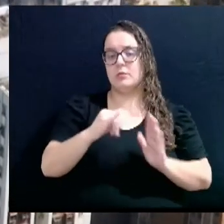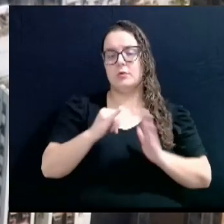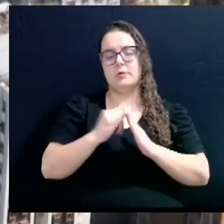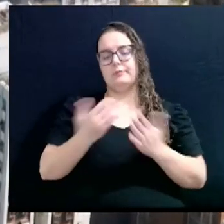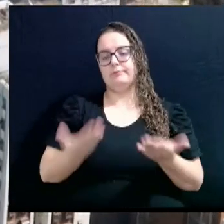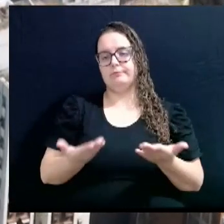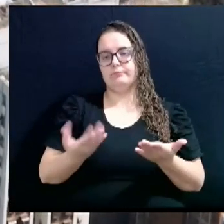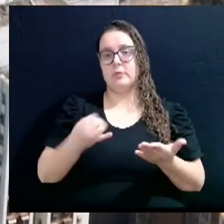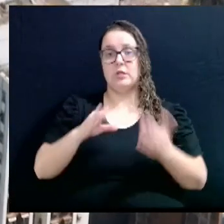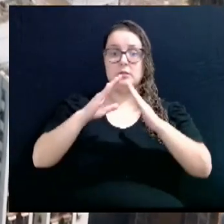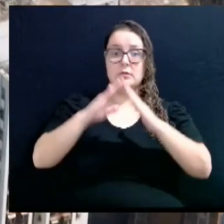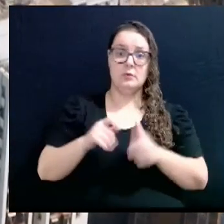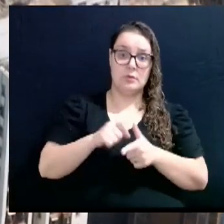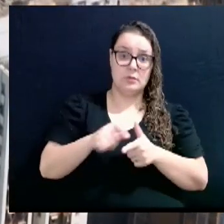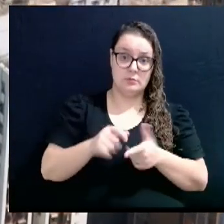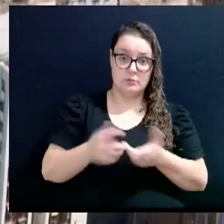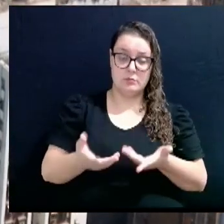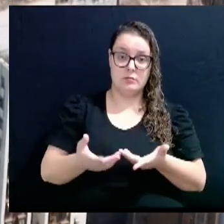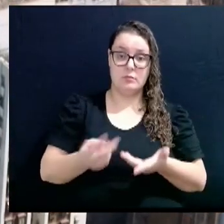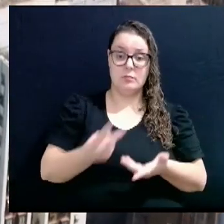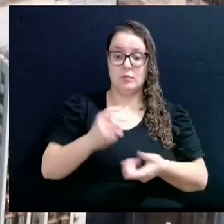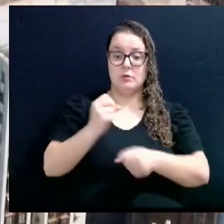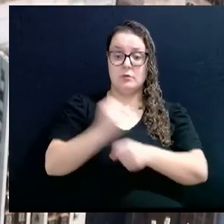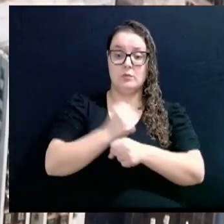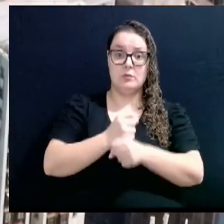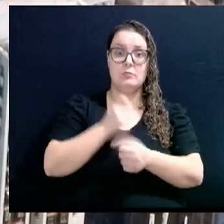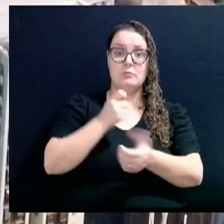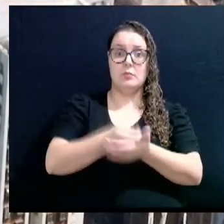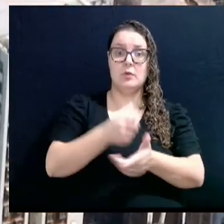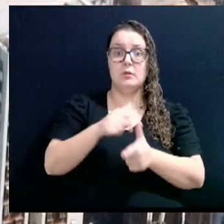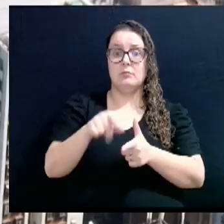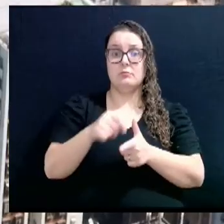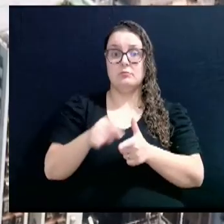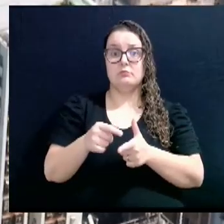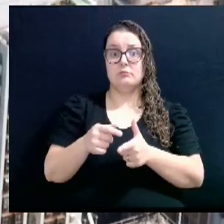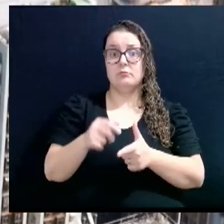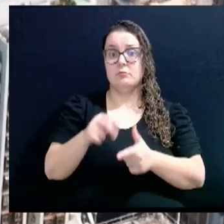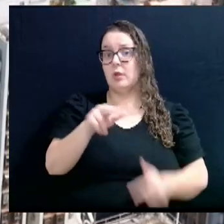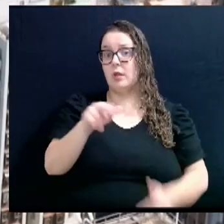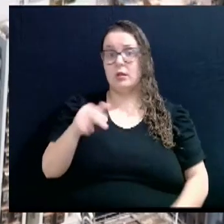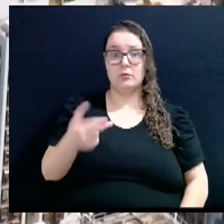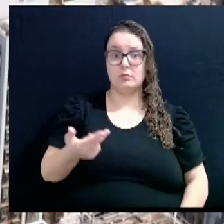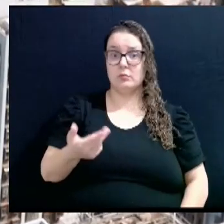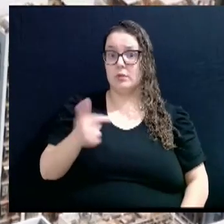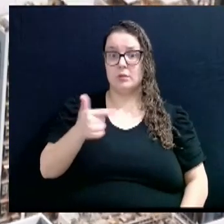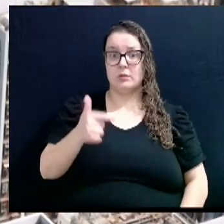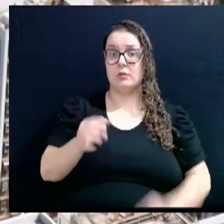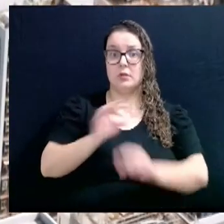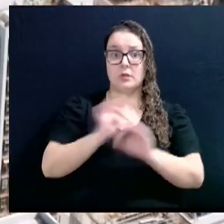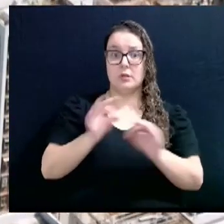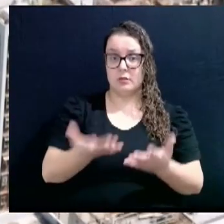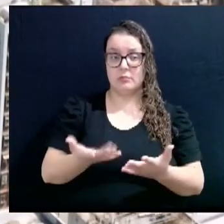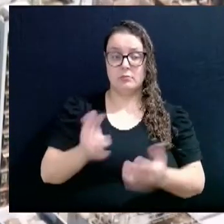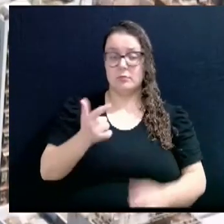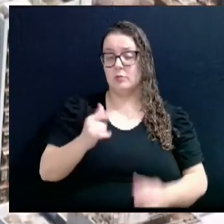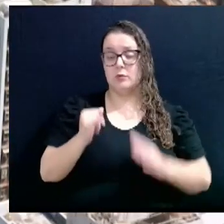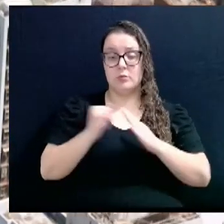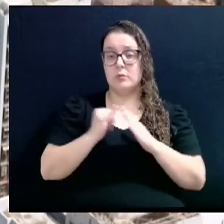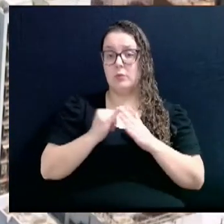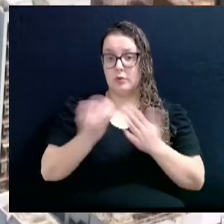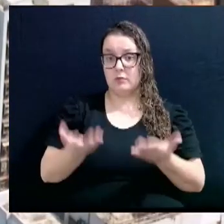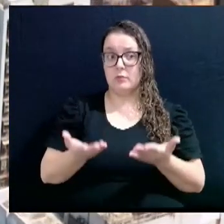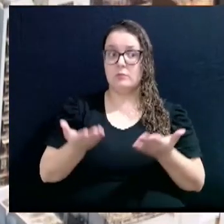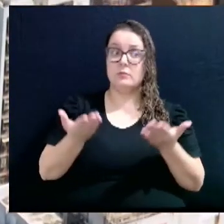aluguel, foram 20 anos aí, todo esse tempo, e você continua sem ter o seu imóvel. Então,